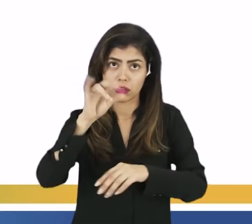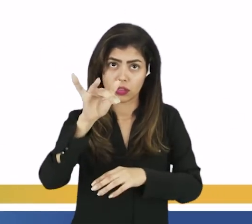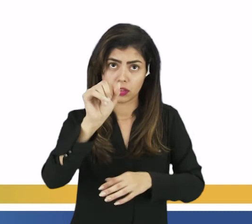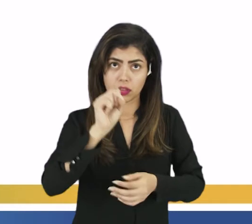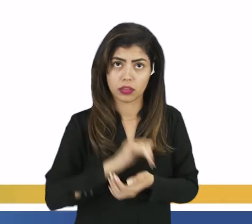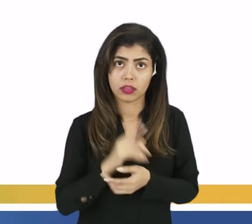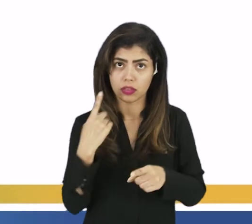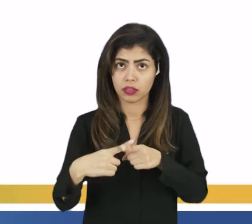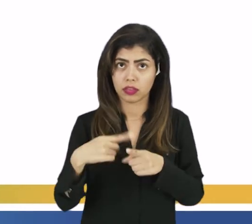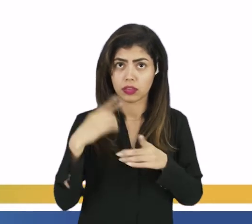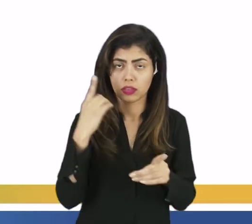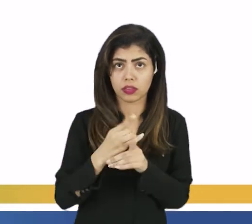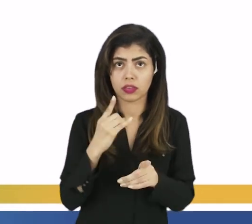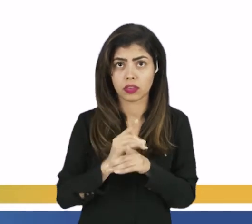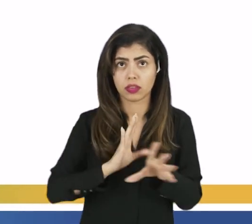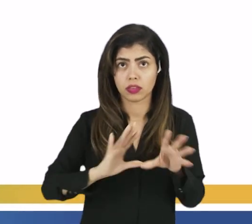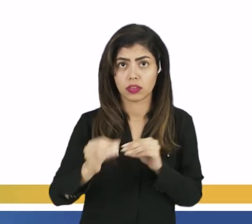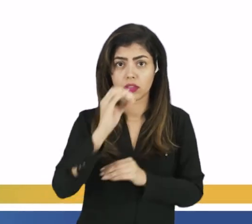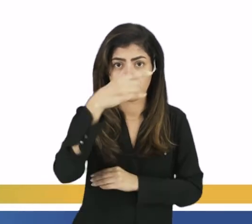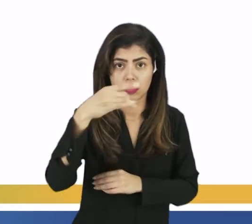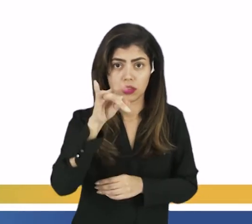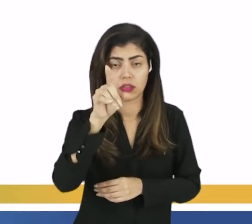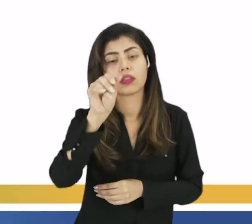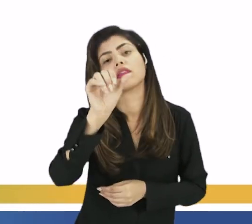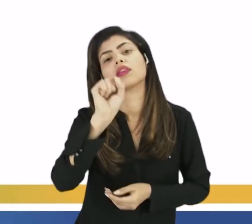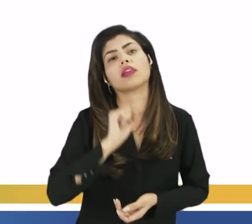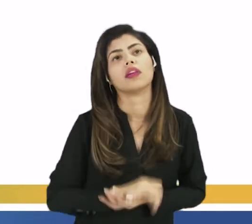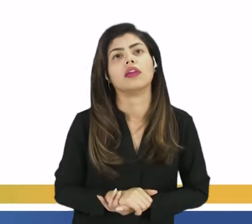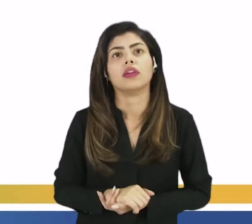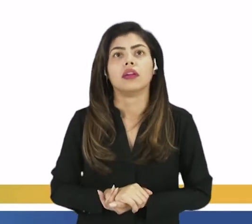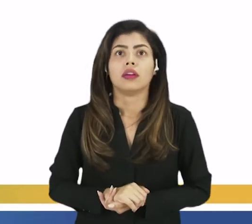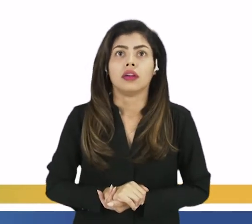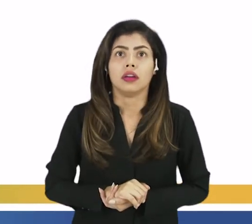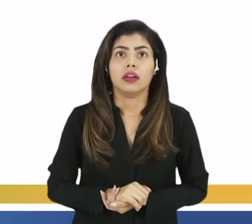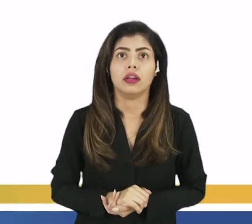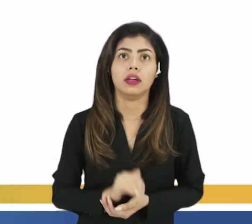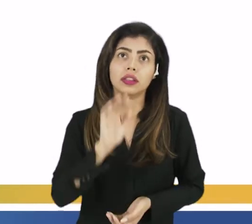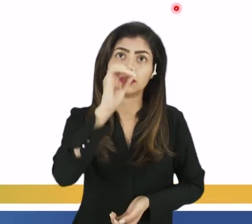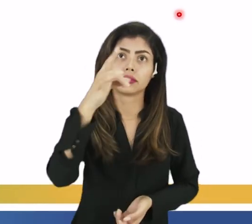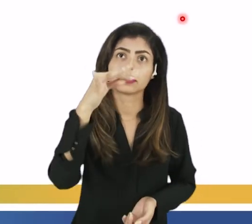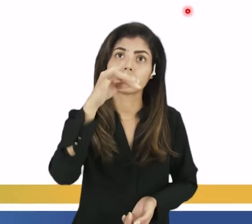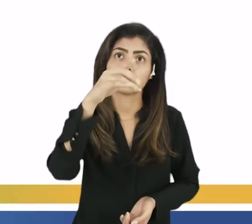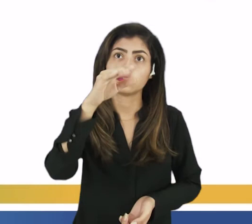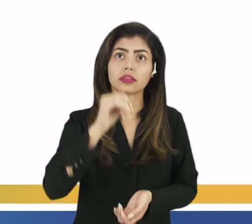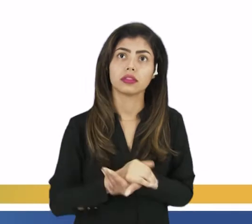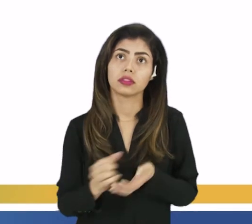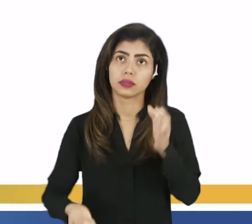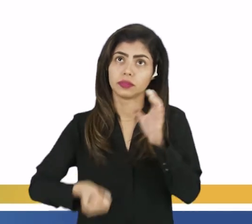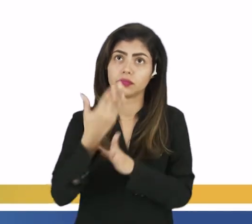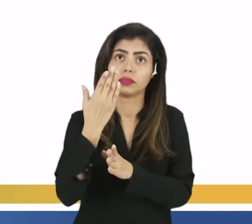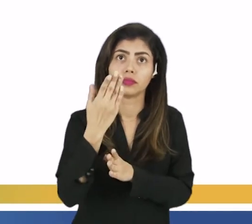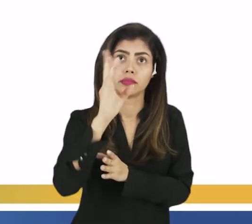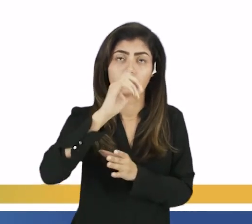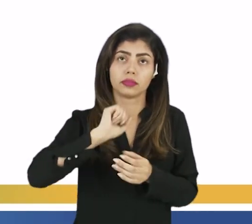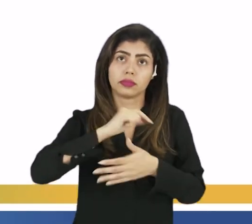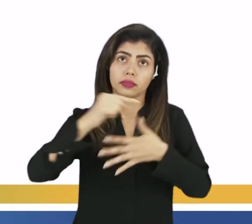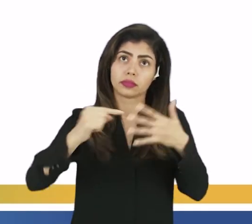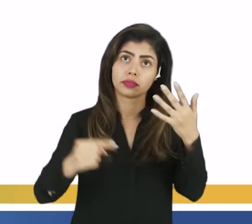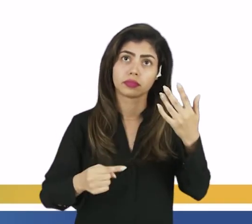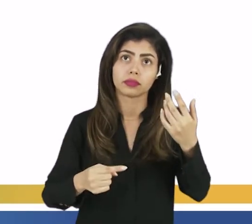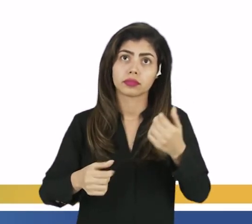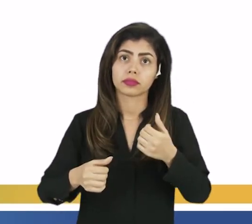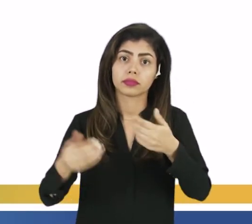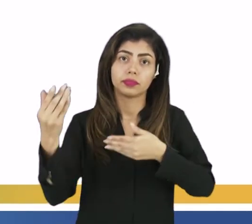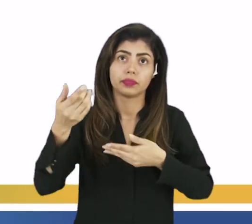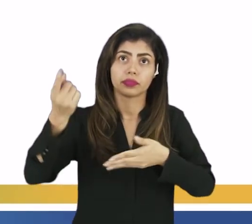terras-raras Por que se encontram na forma de óxidos o e temos os actinídeos que constituem os elementos